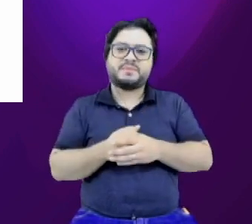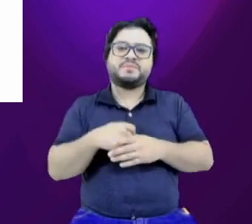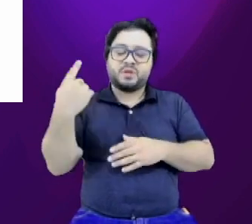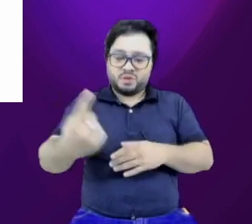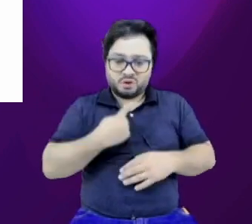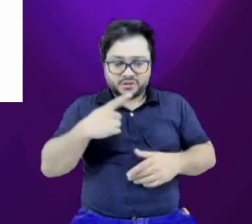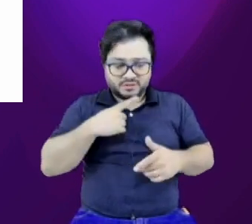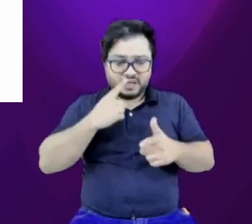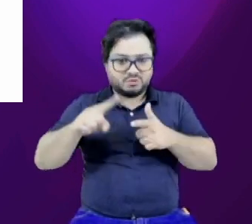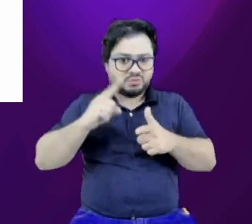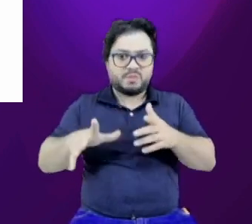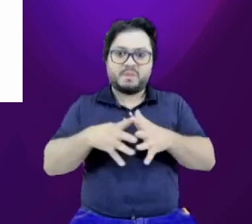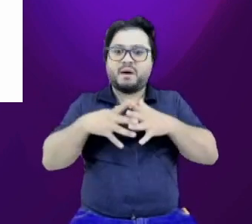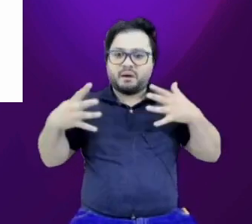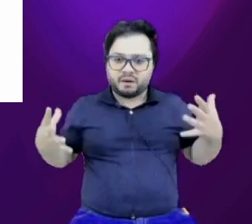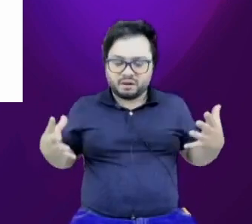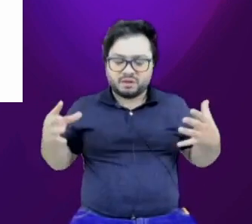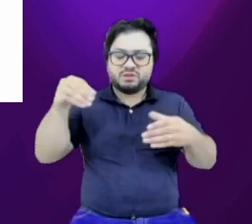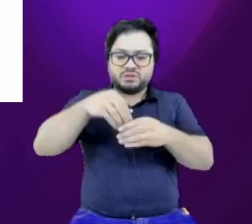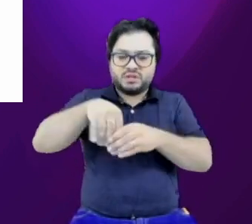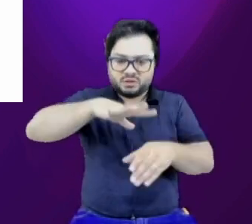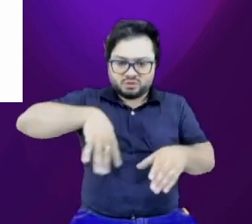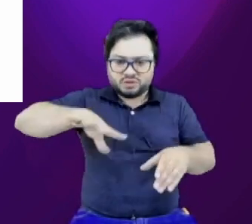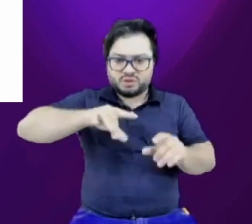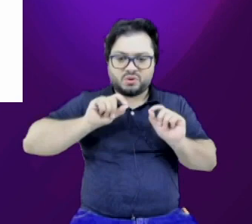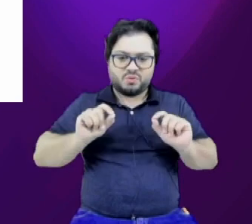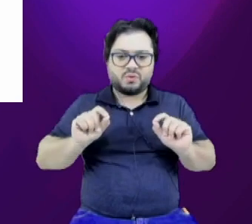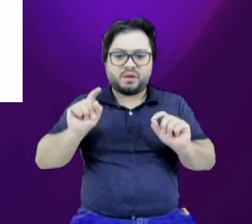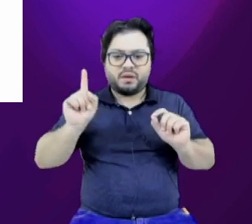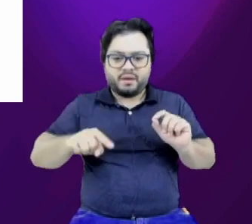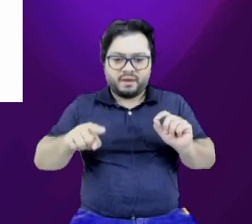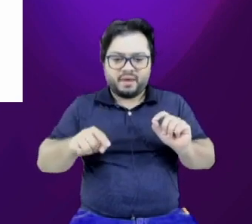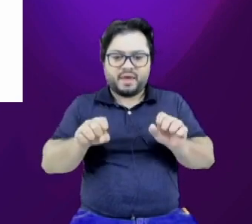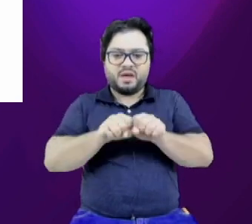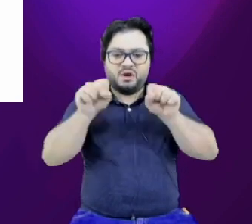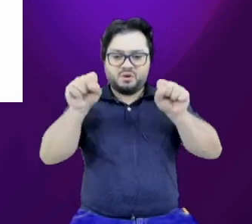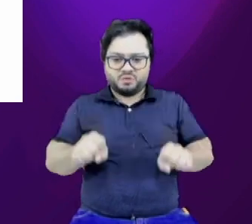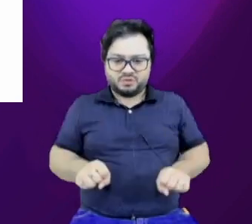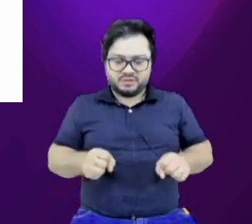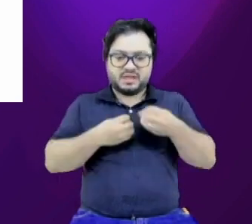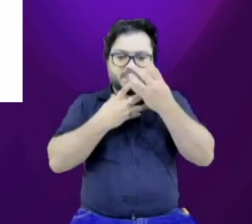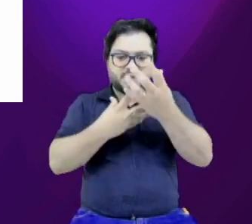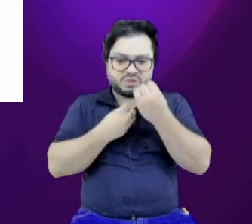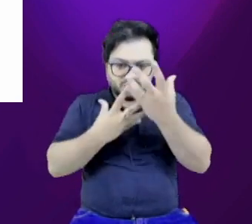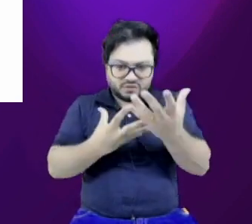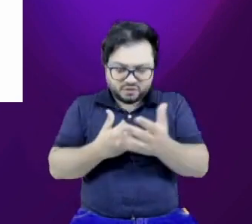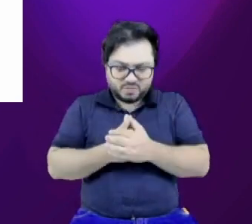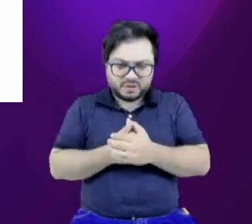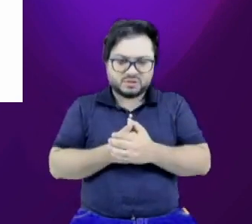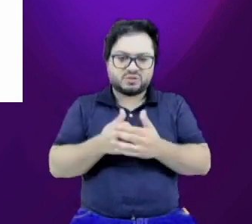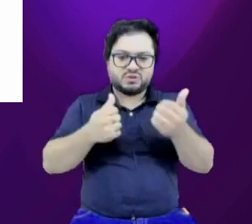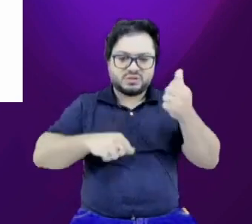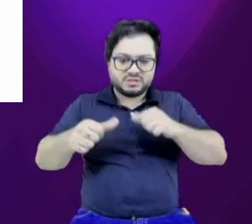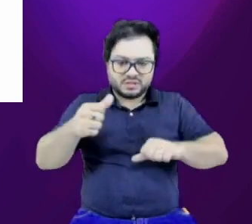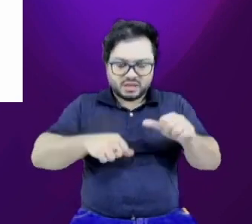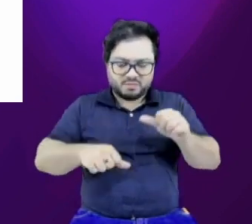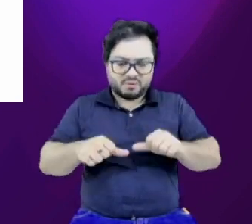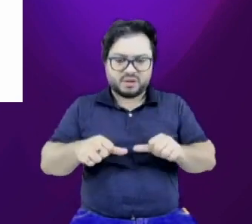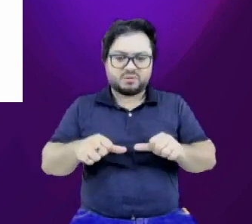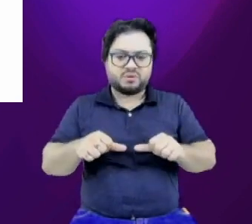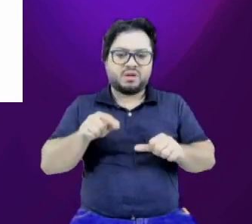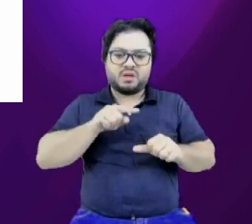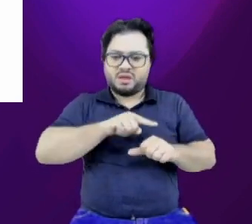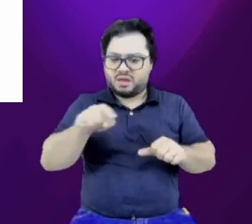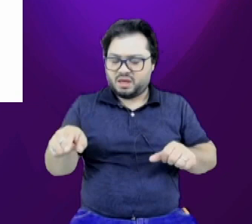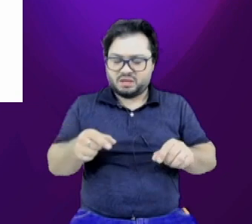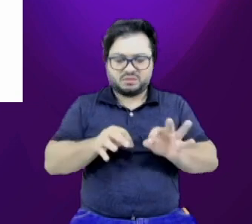temos um problema enorme dentro do setor, que é os sistemas de informações, né, laboratoriais. Eles não